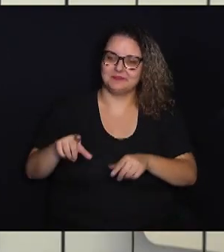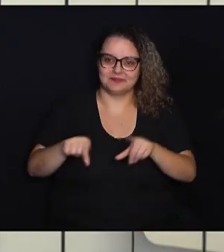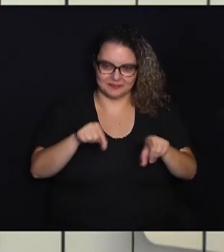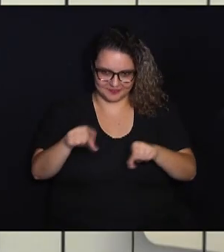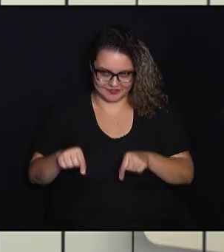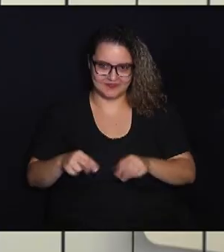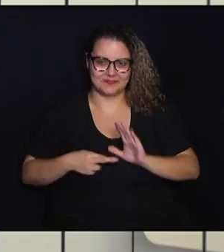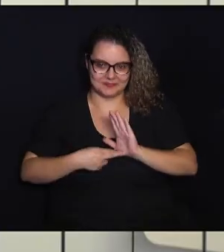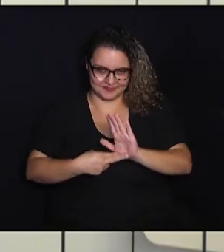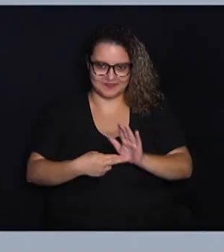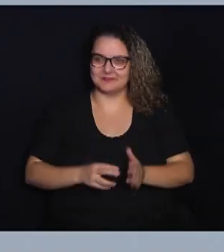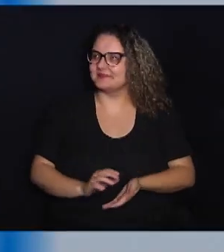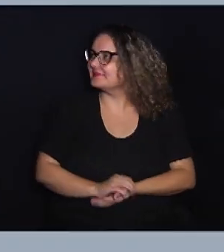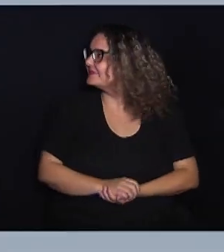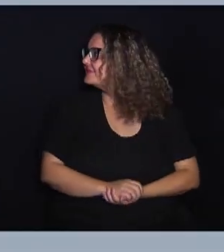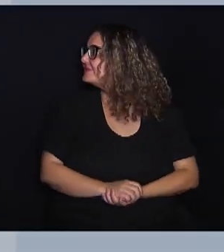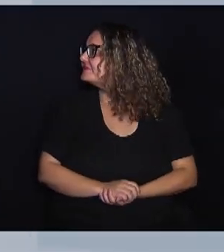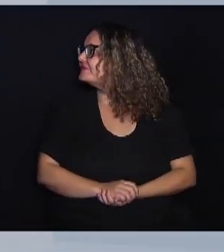dos representantes.